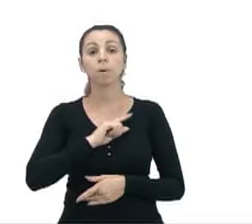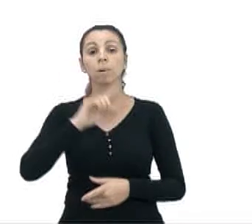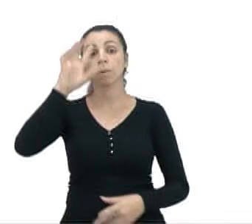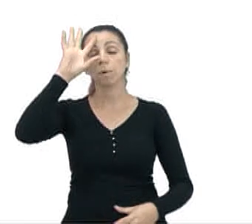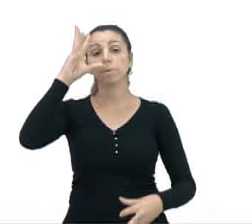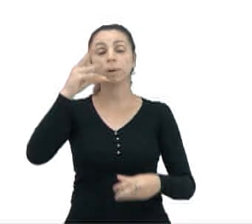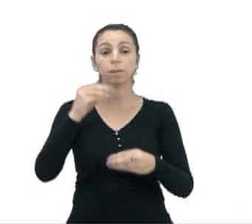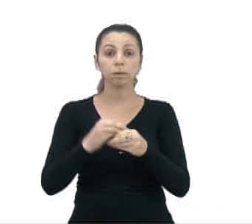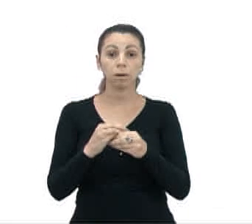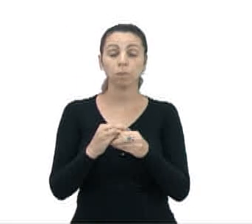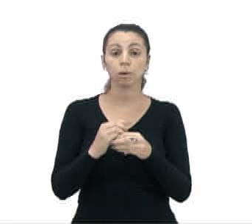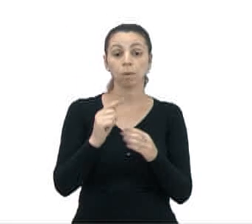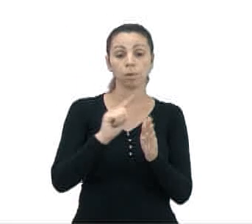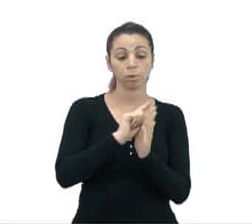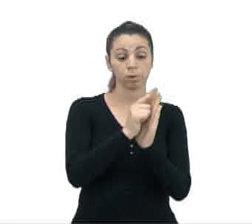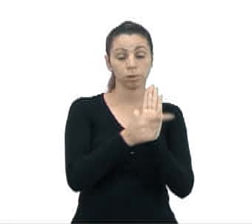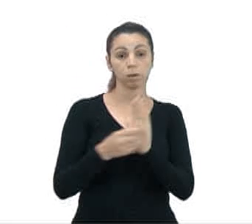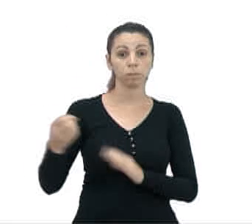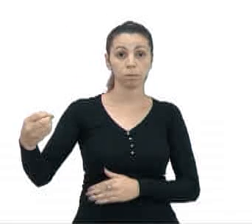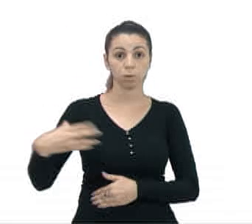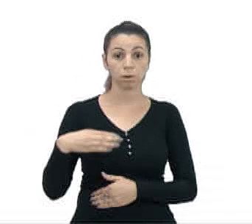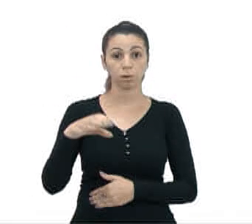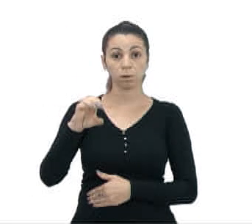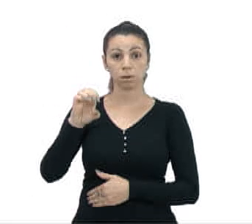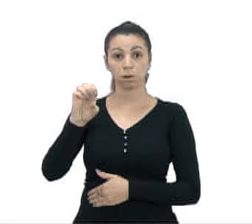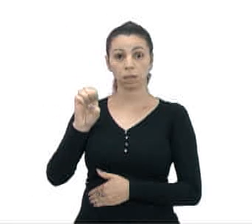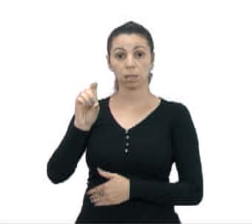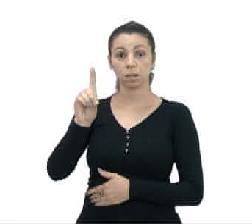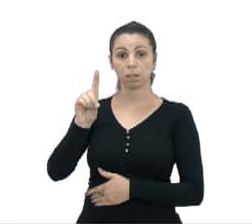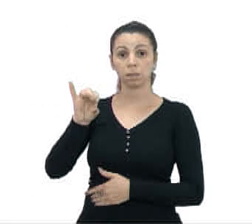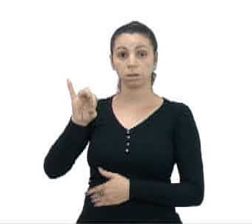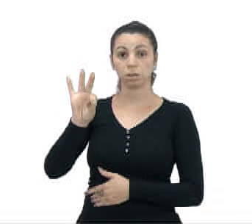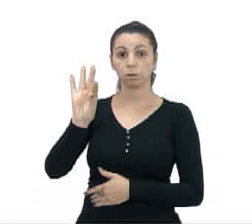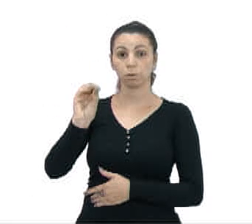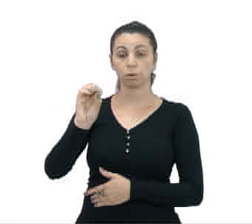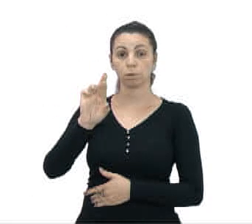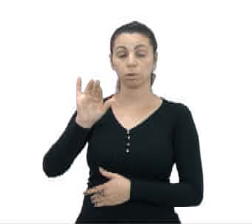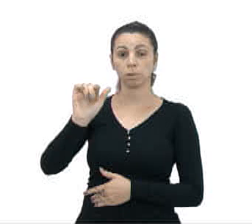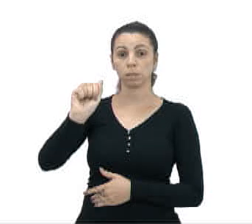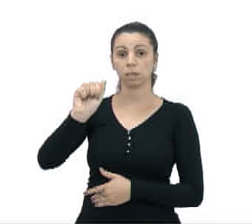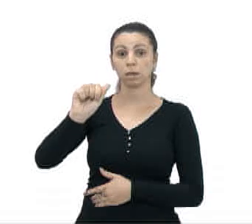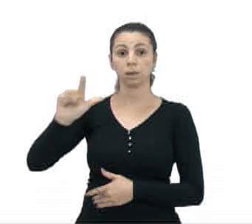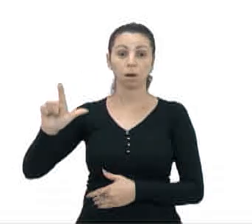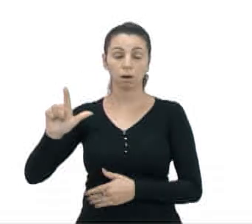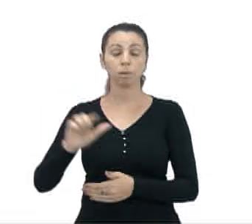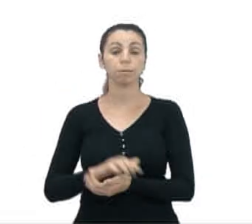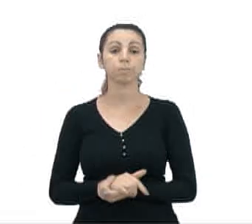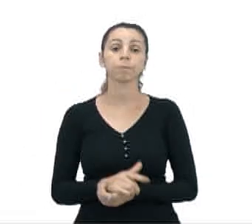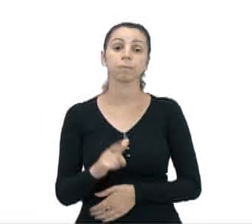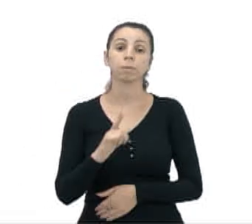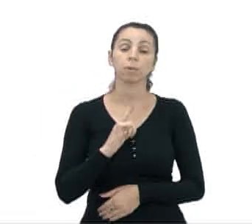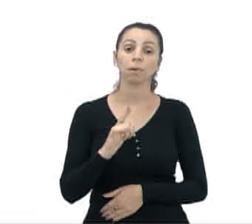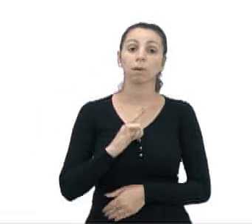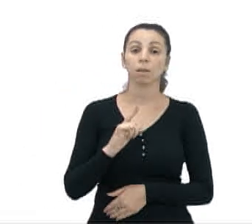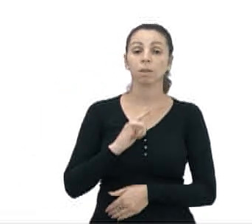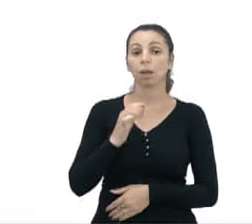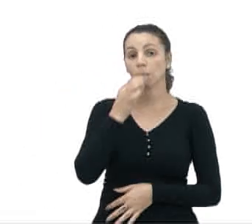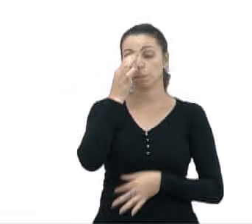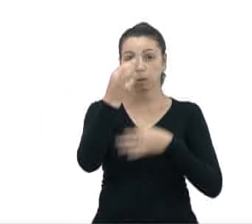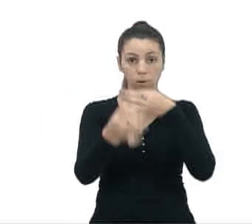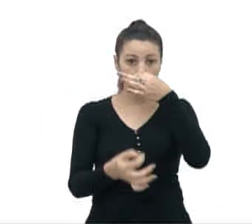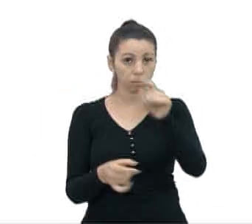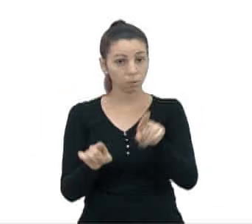um novo gênero, né, que é o editorial, embora ele também seja daqueles dos